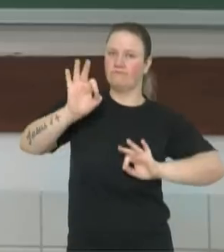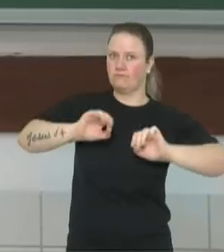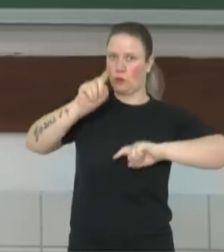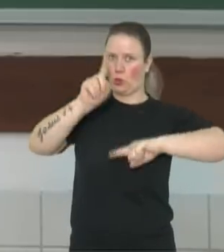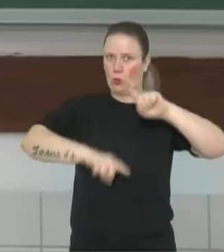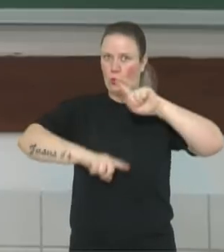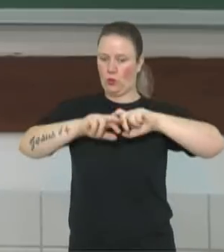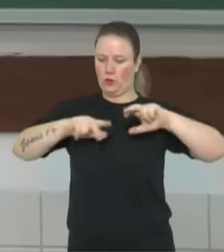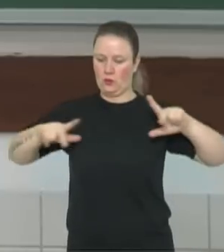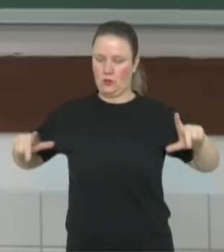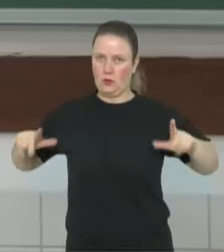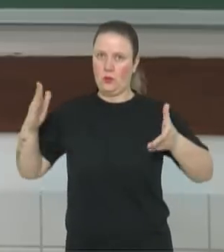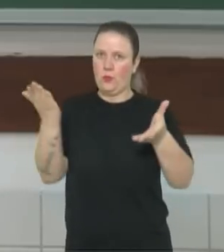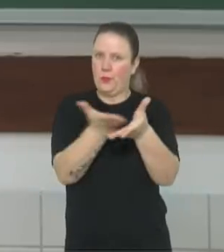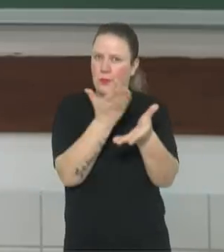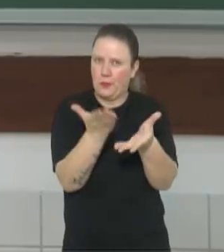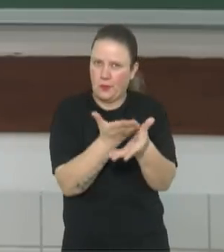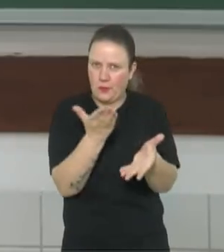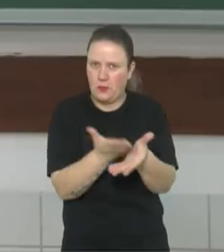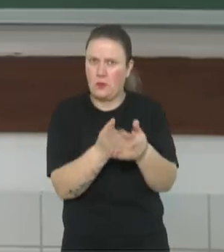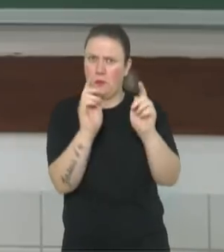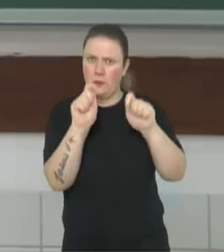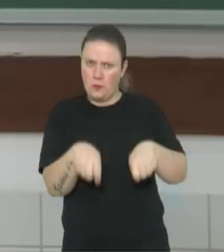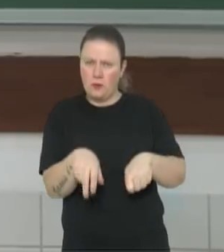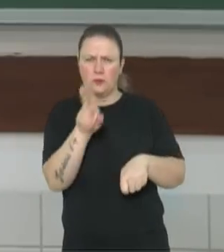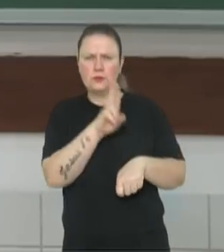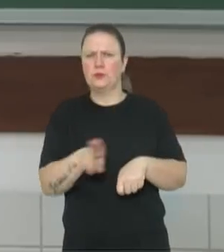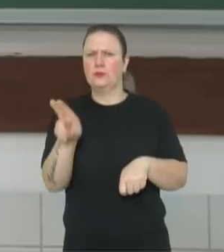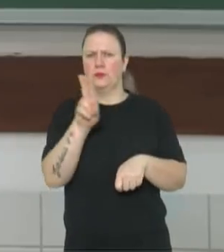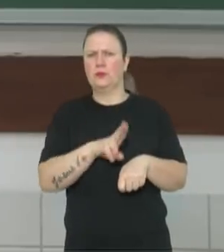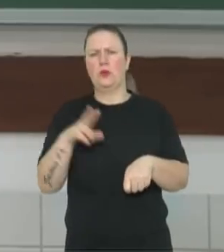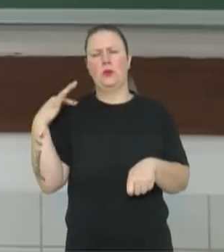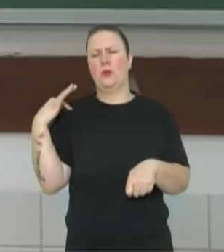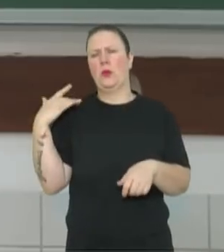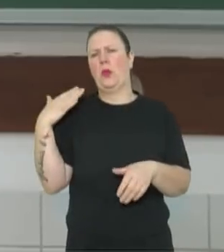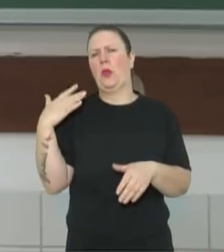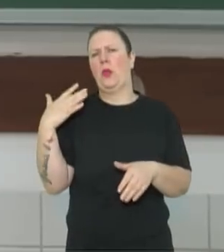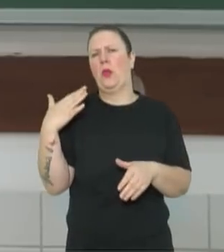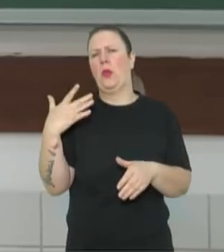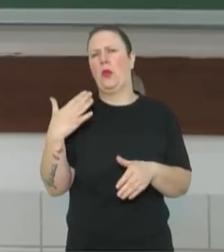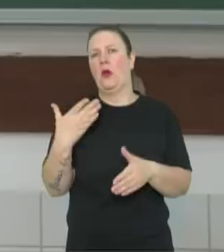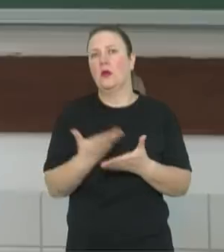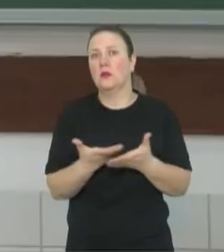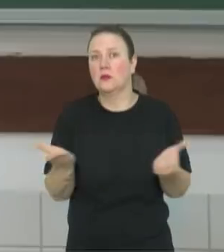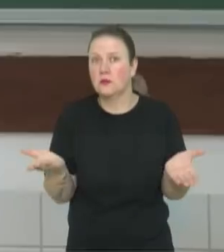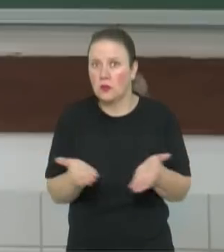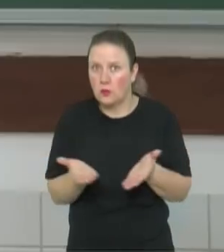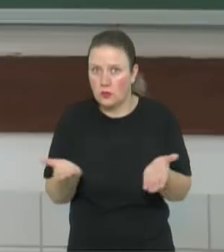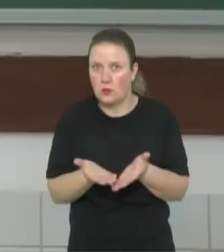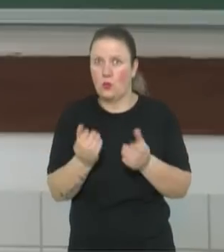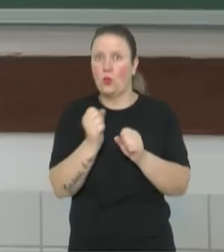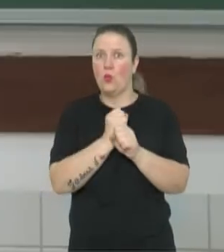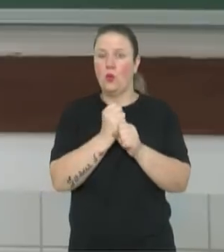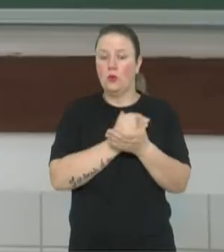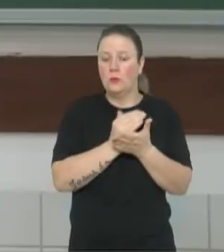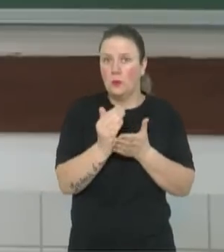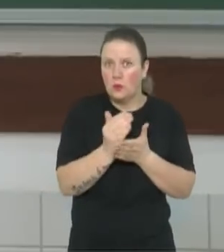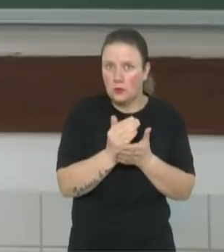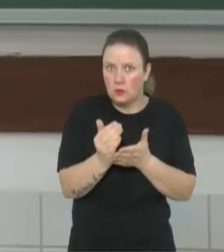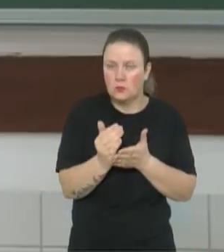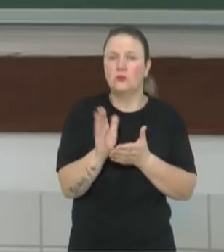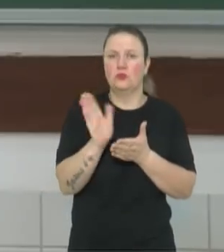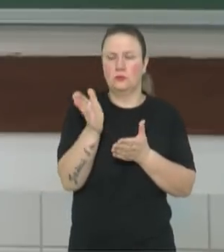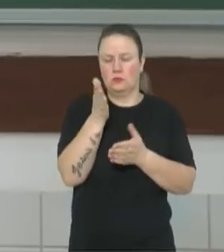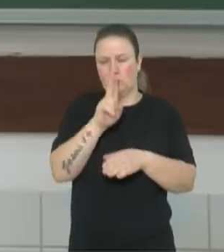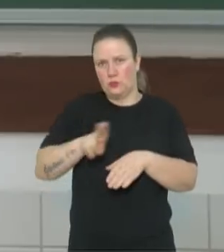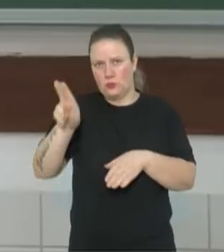material. Pega aquele caderno, pode ser o mesmo que você vem usando desde o começo do ano, né? Ele já serve como um